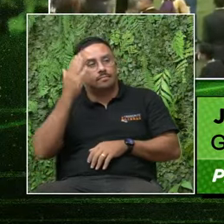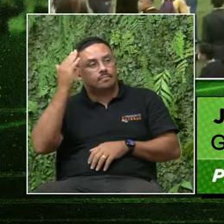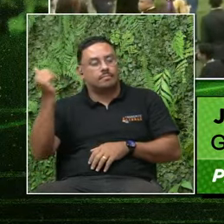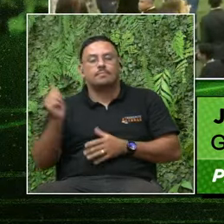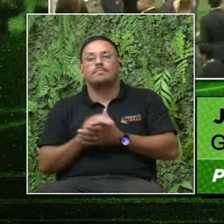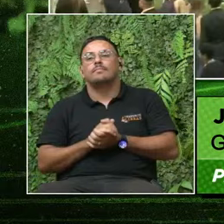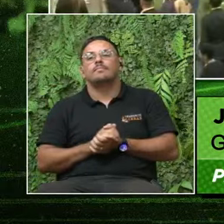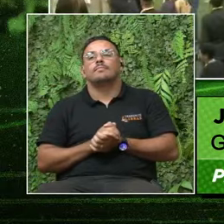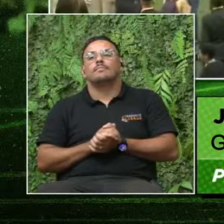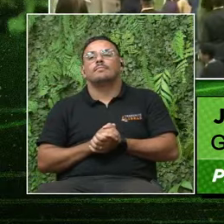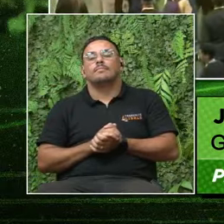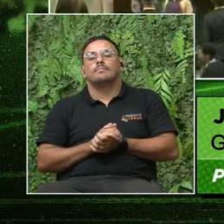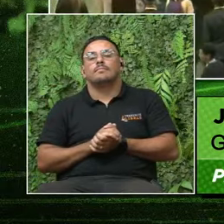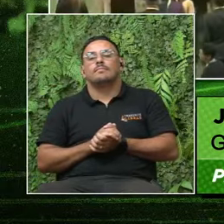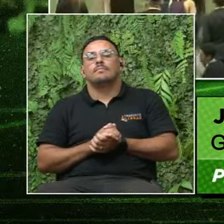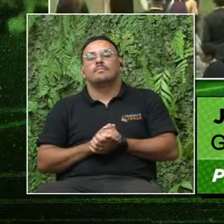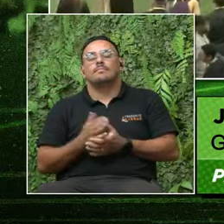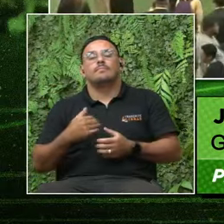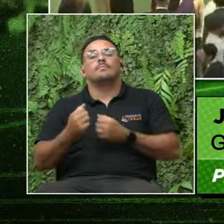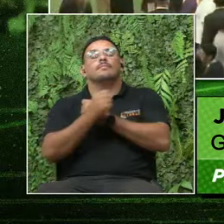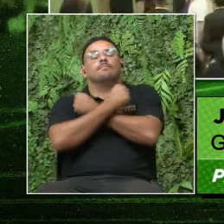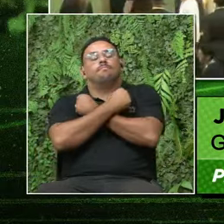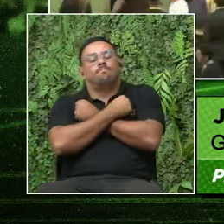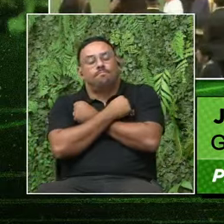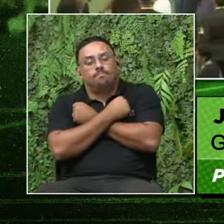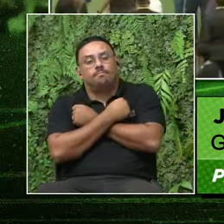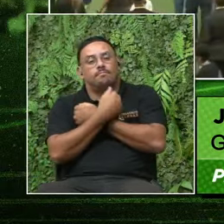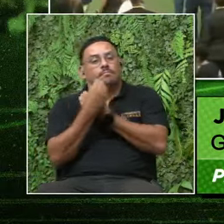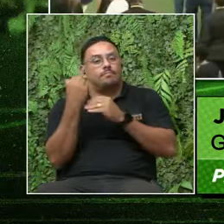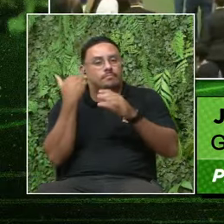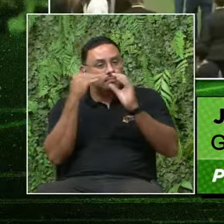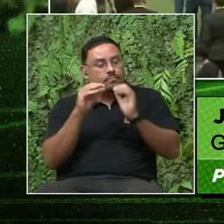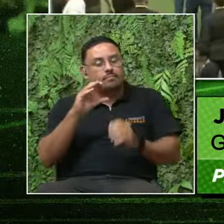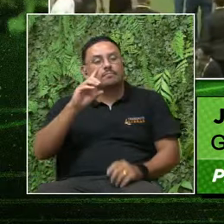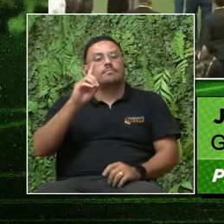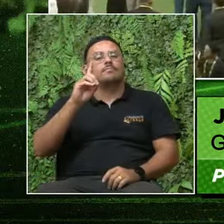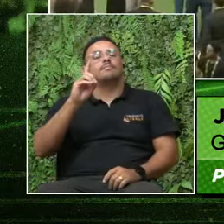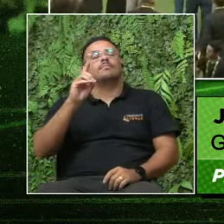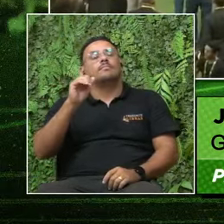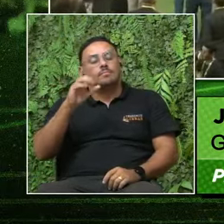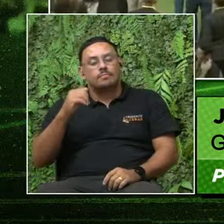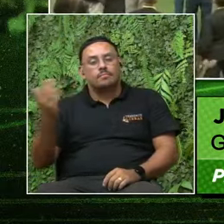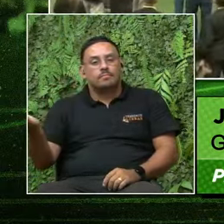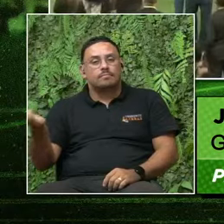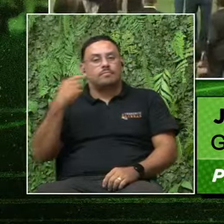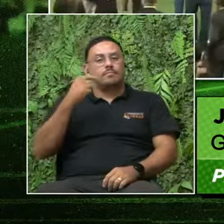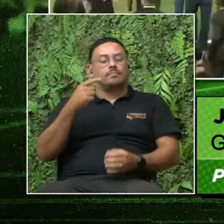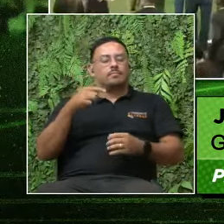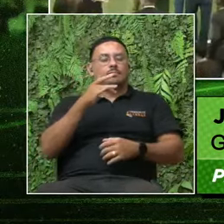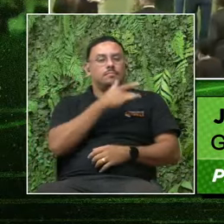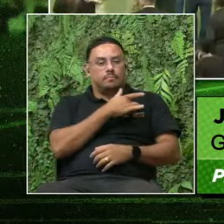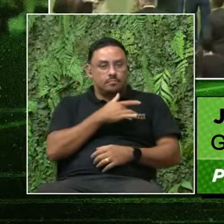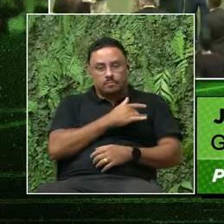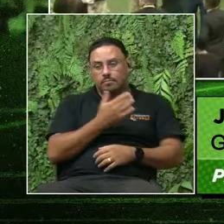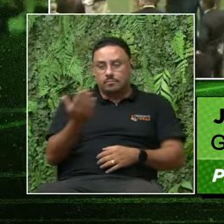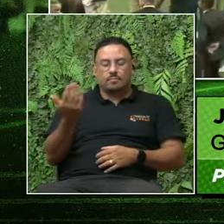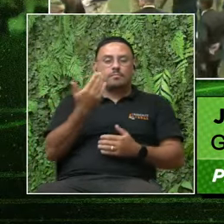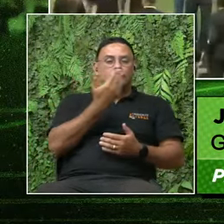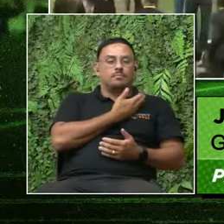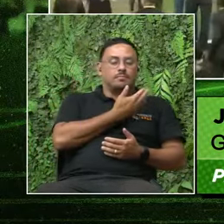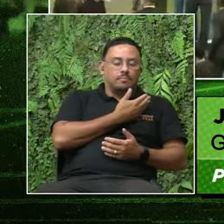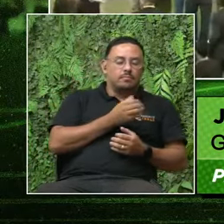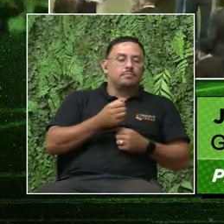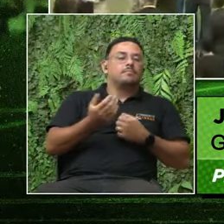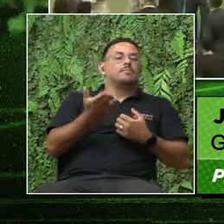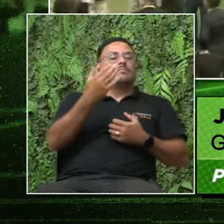falar com Cartola não né deixa eu mandar um abraço meu amigo Daniel Lara Daniel Lara juntou a turma de cruzeirense na casa dele lá em Santa Luzia grande